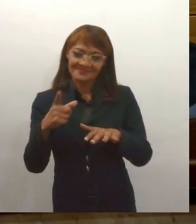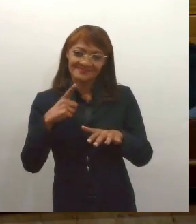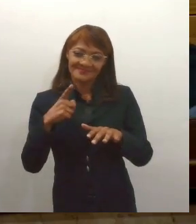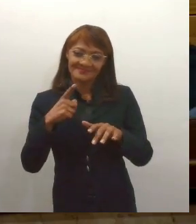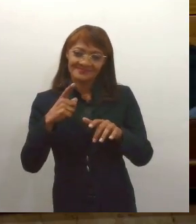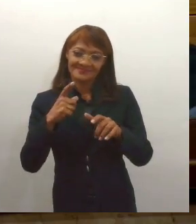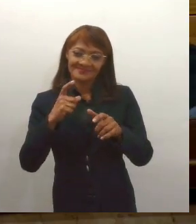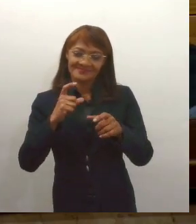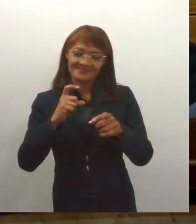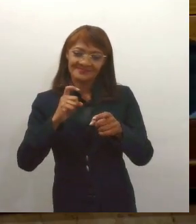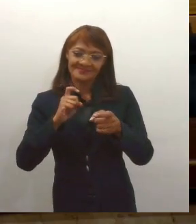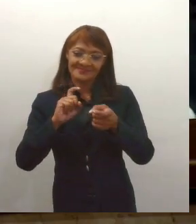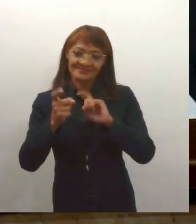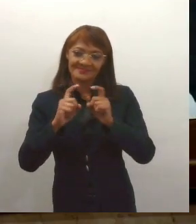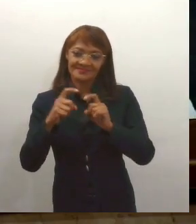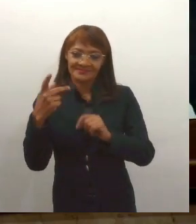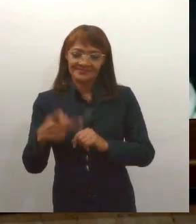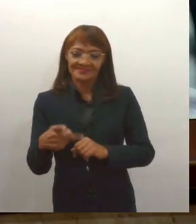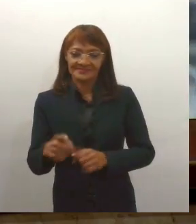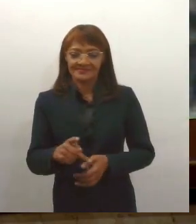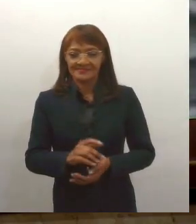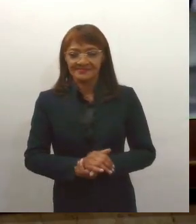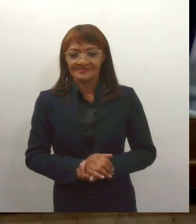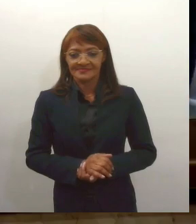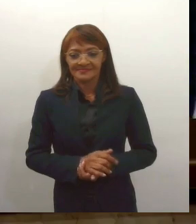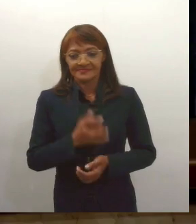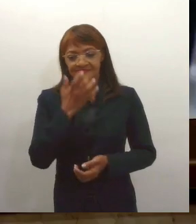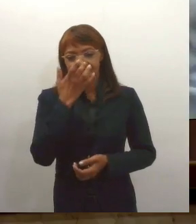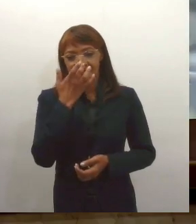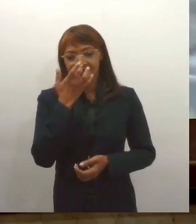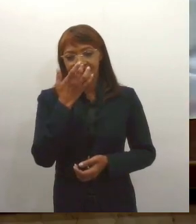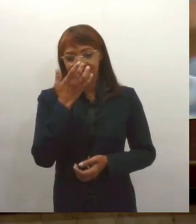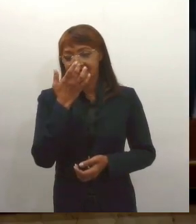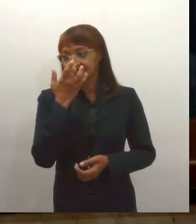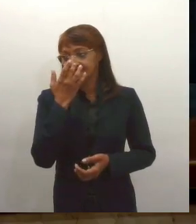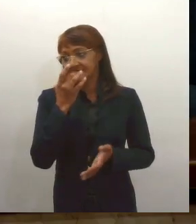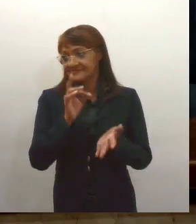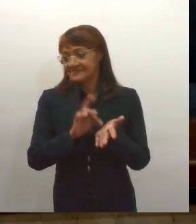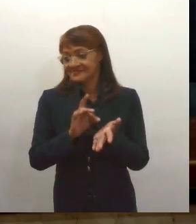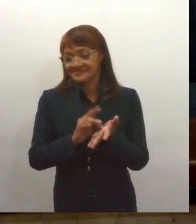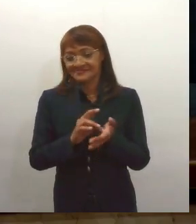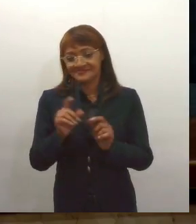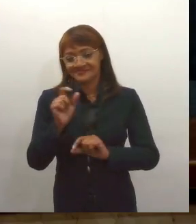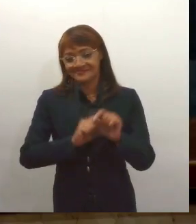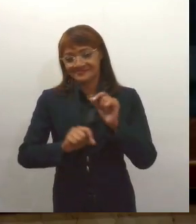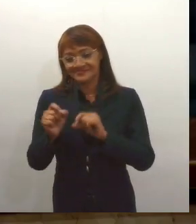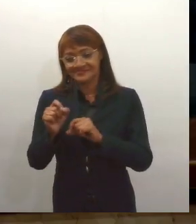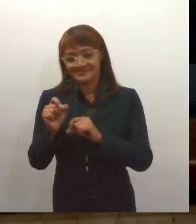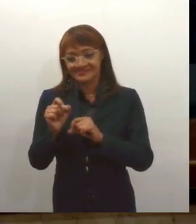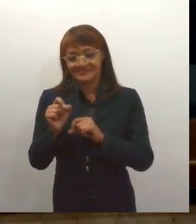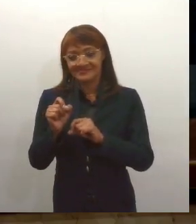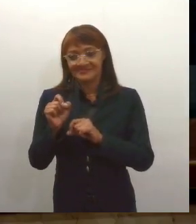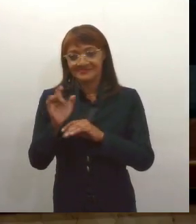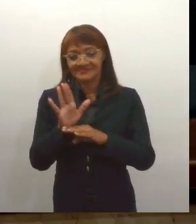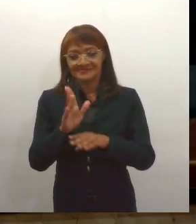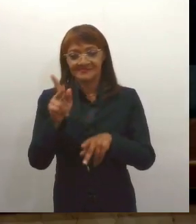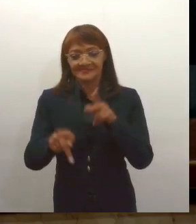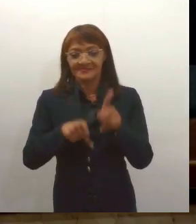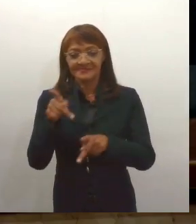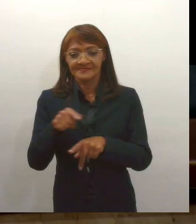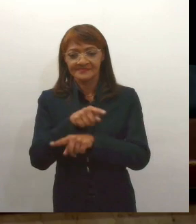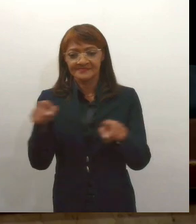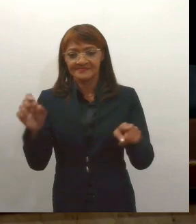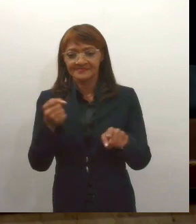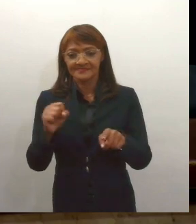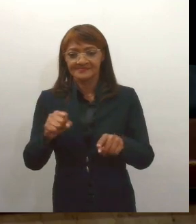divulguemos mais ainda ainda mais essa TV que vem ajudando demais a população sergipana comunicamos que hoje às 16 horas